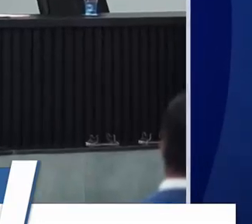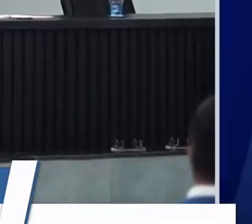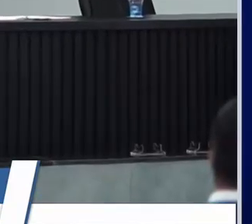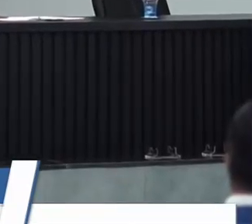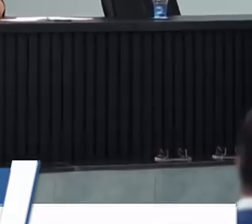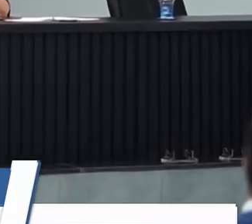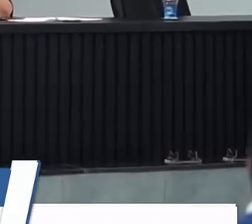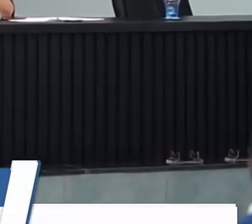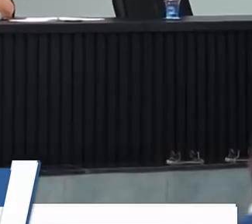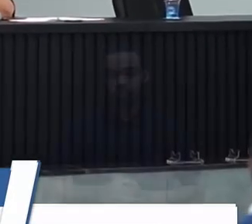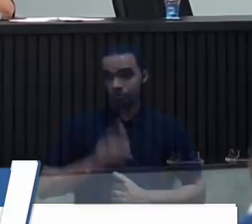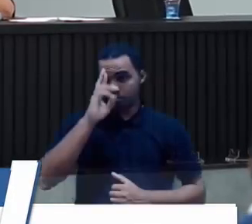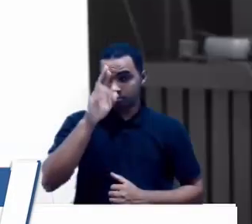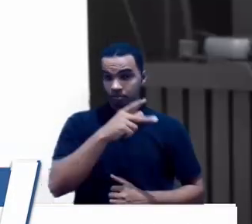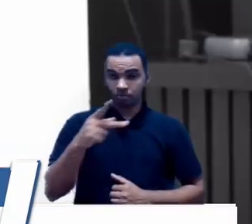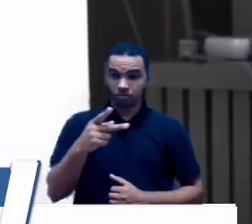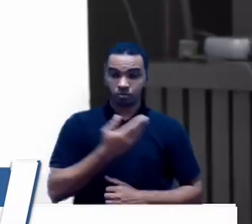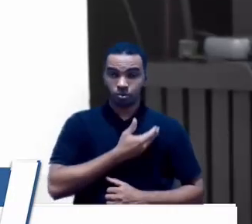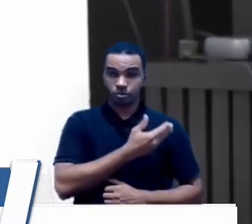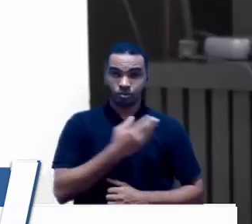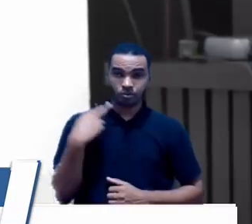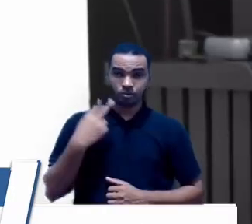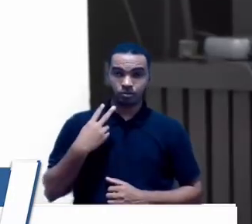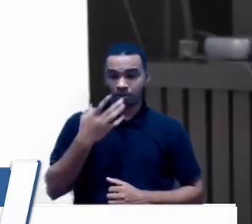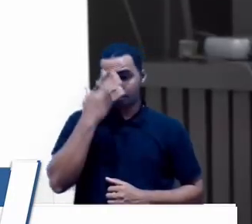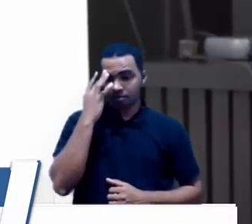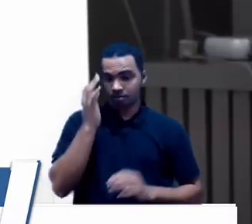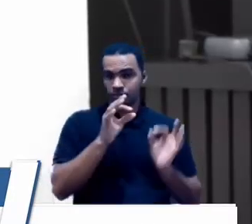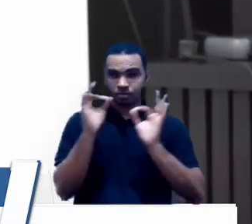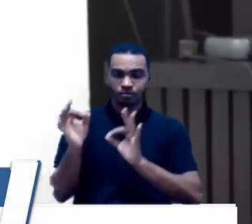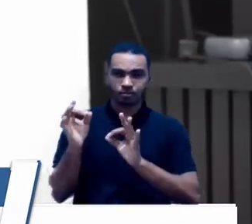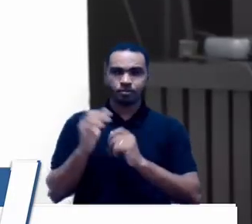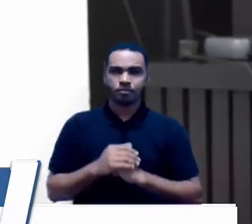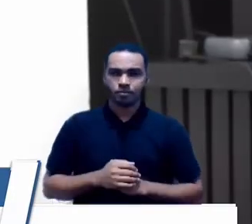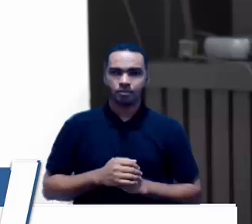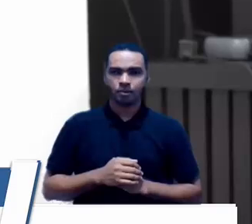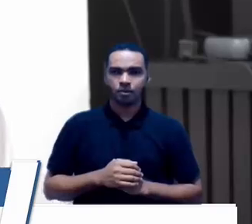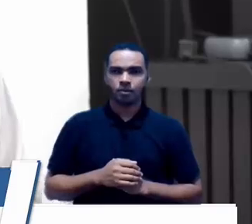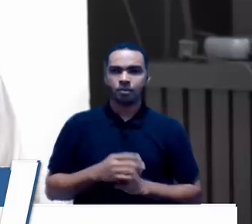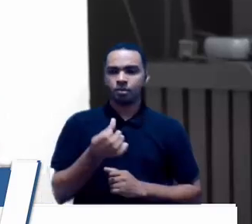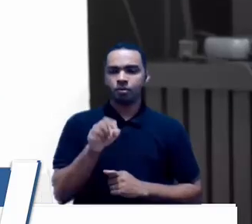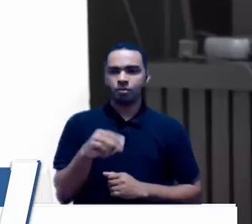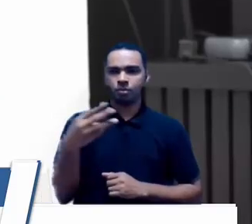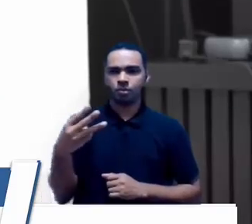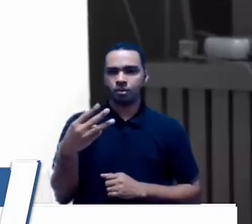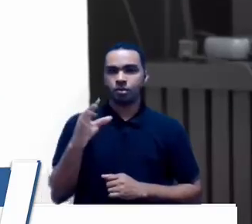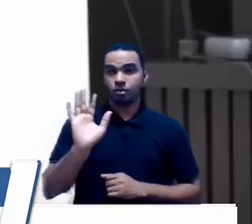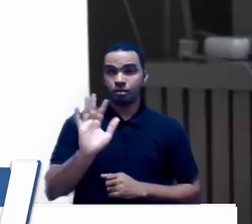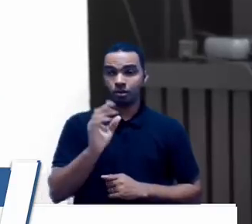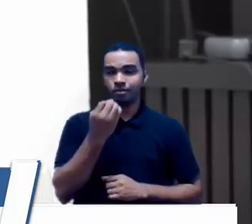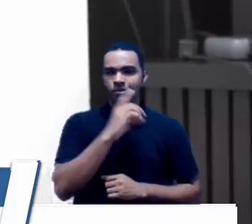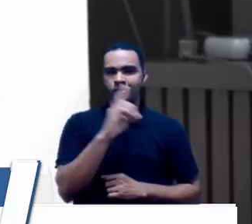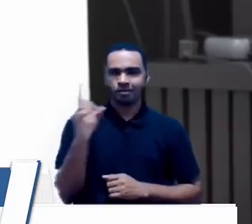Senhor presidente, novos padres, público que nos assiste pelo canal 6.3, bom dia.